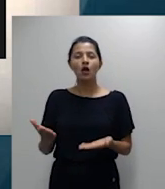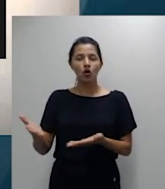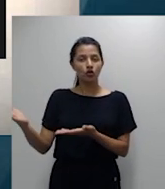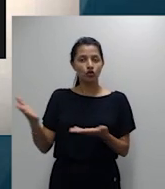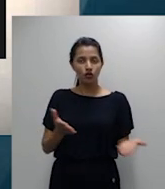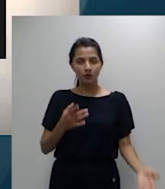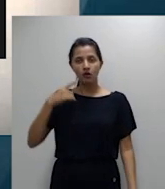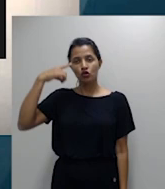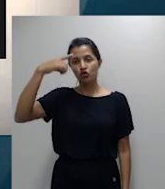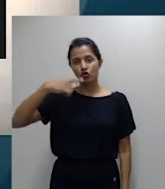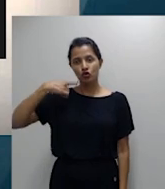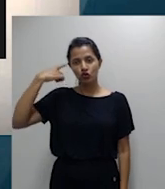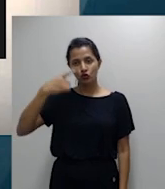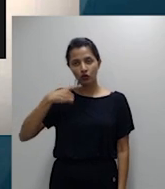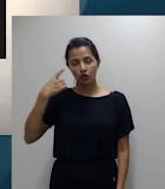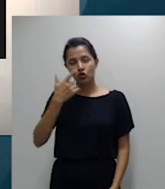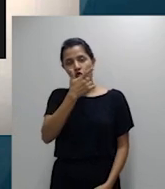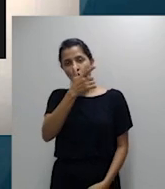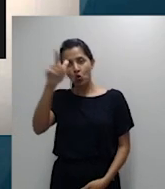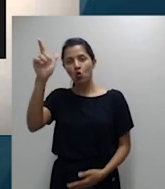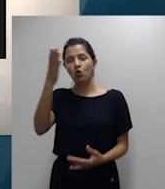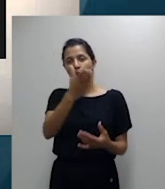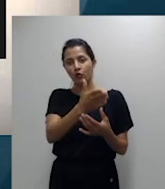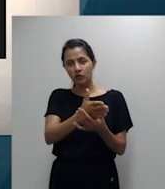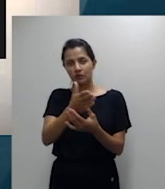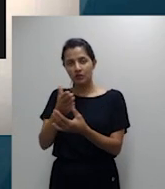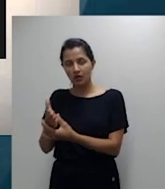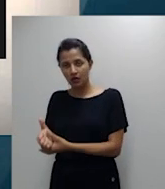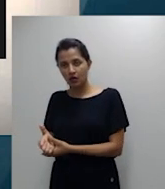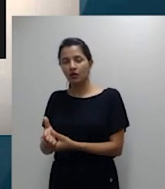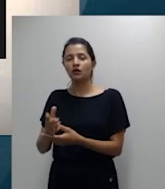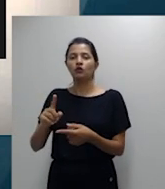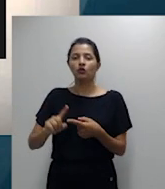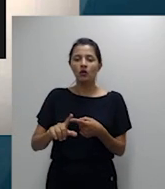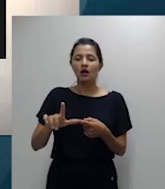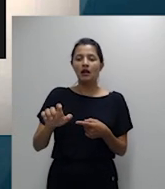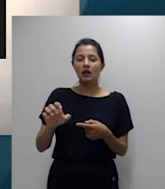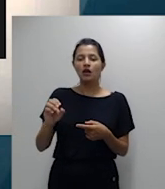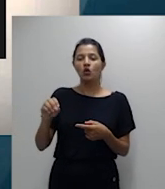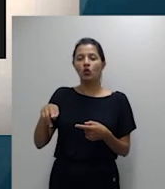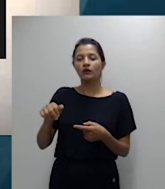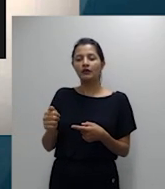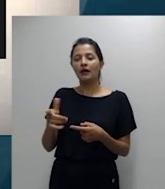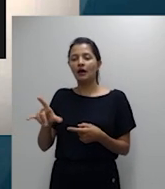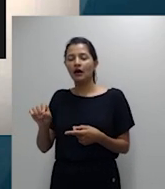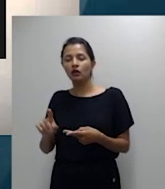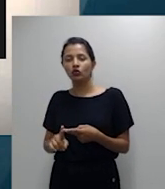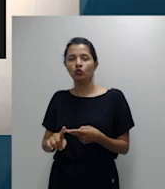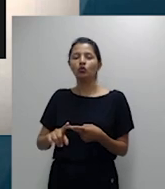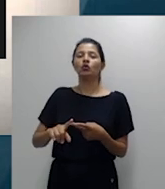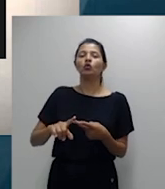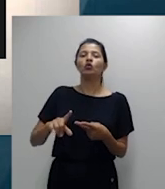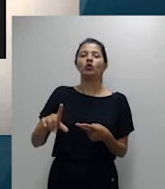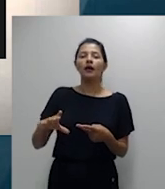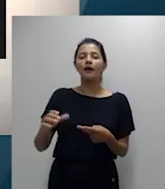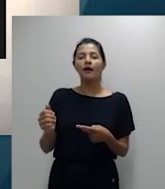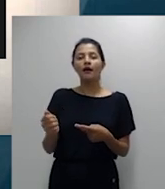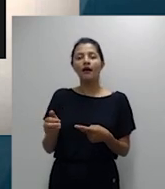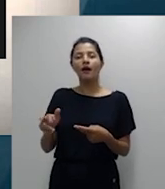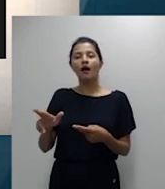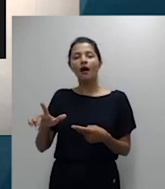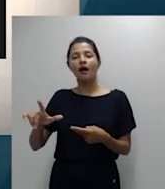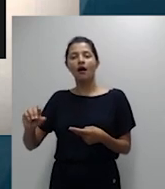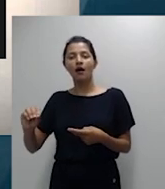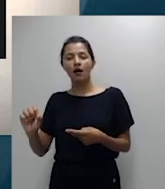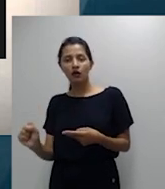advogados do próximo processo e amigo Fury e Doutor Leonardo Dr Carlos Costa o